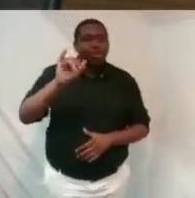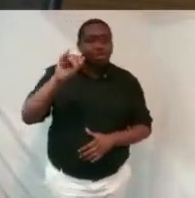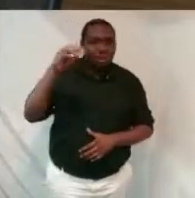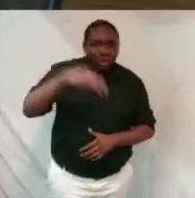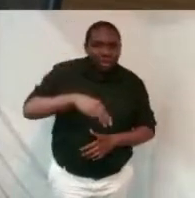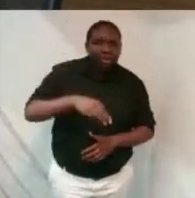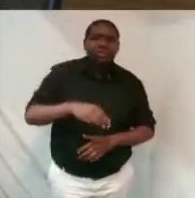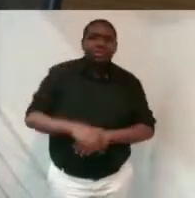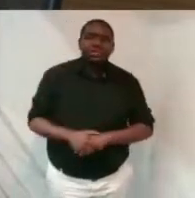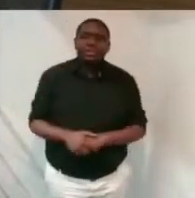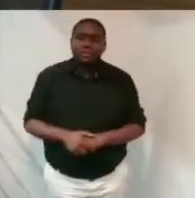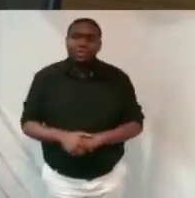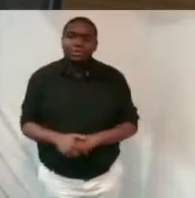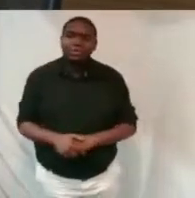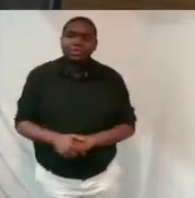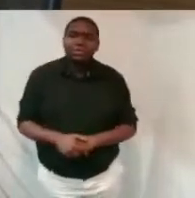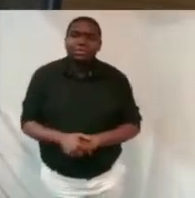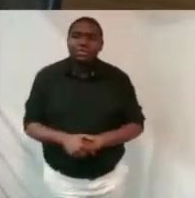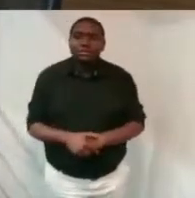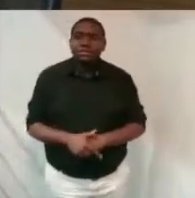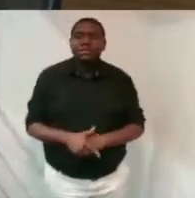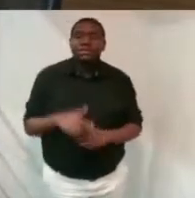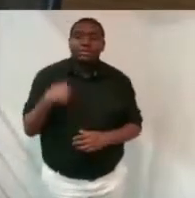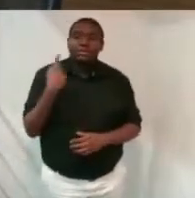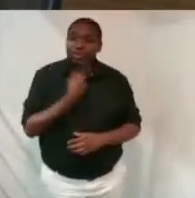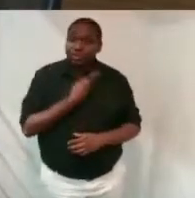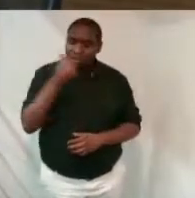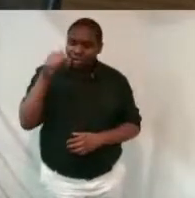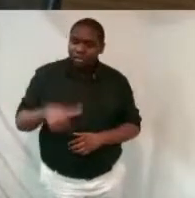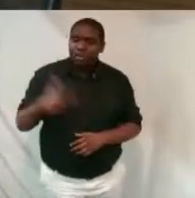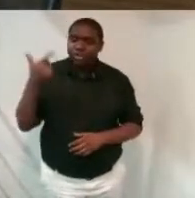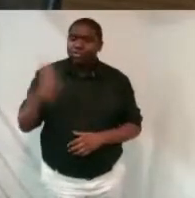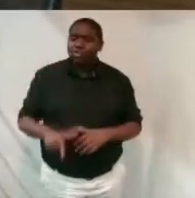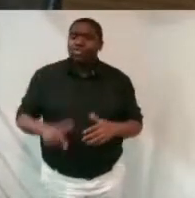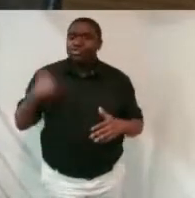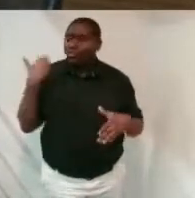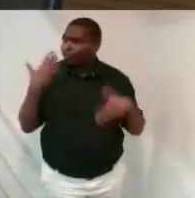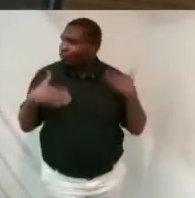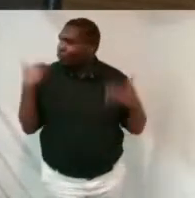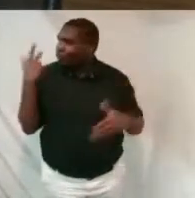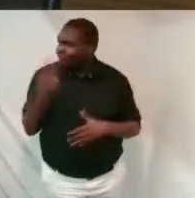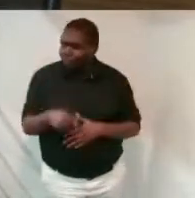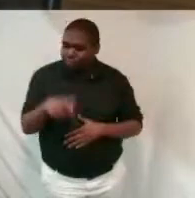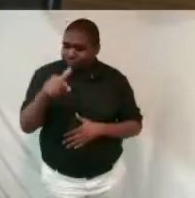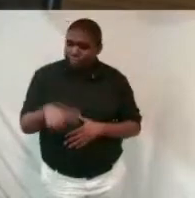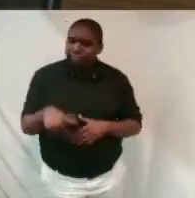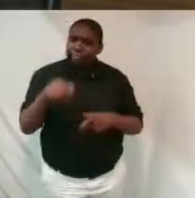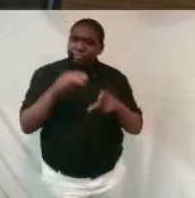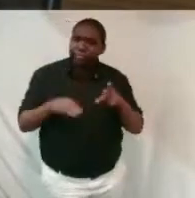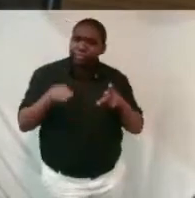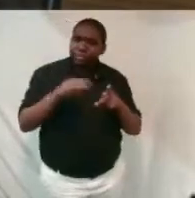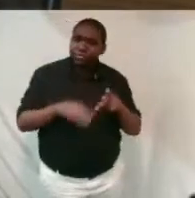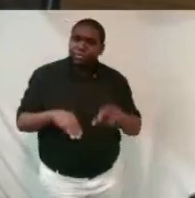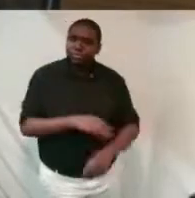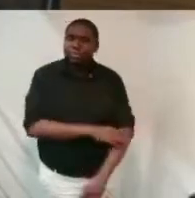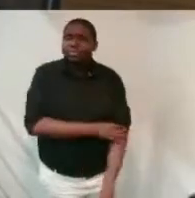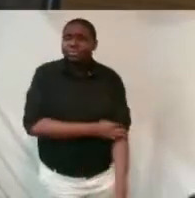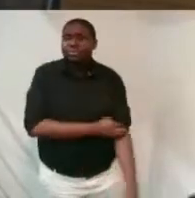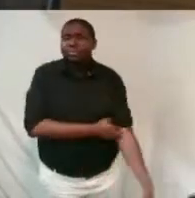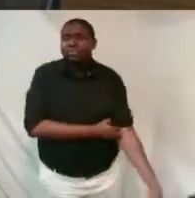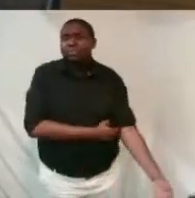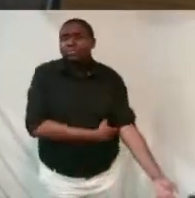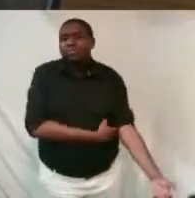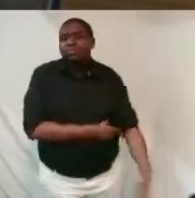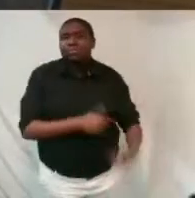Deluzi, estar aqui mais uma vez aqui na sua terra e no seu Ministério Público. E